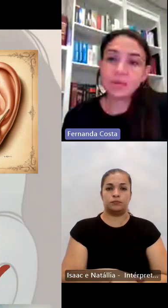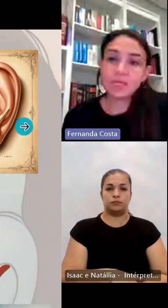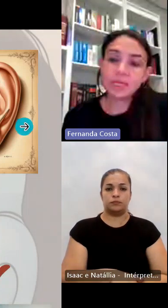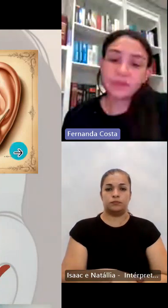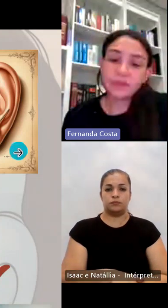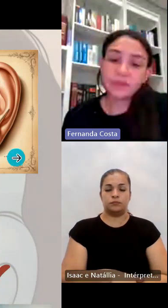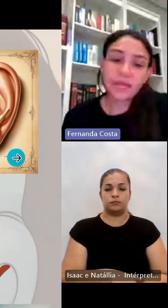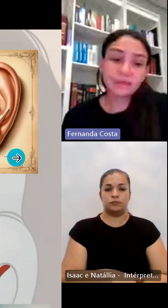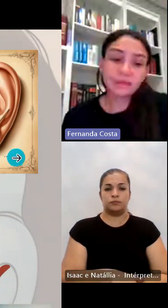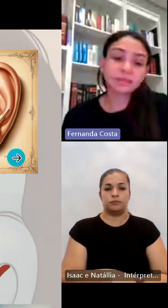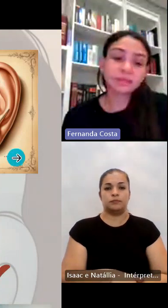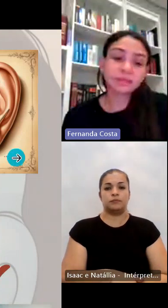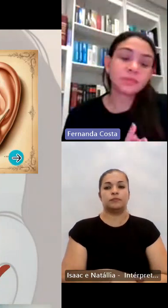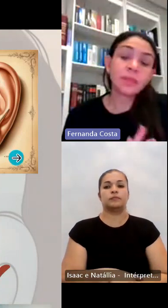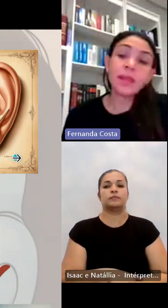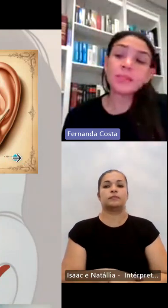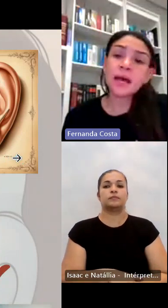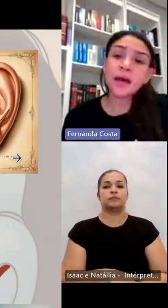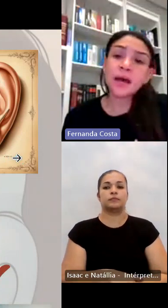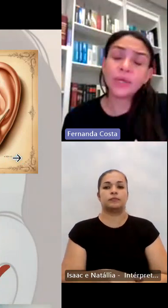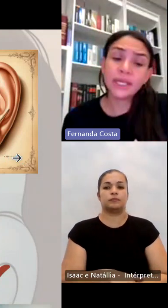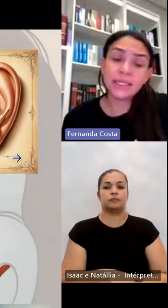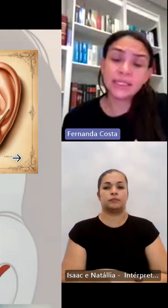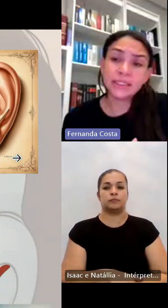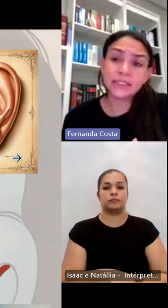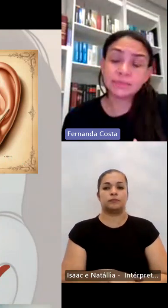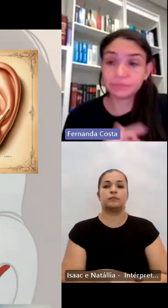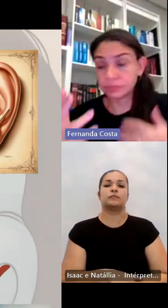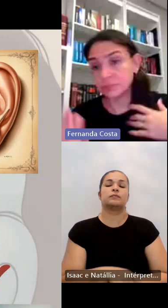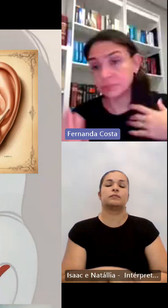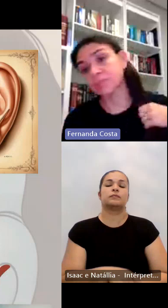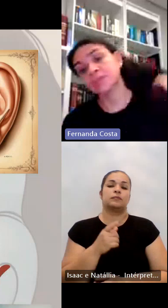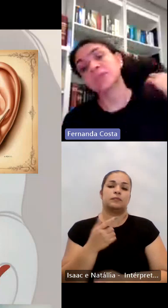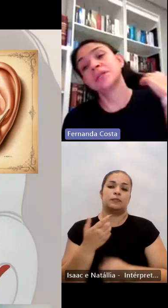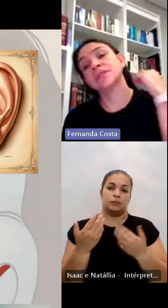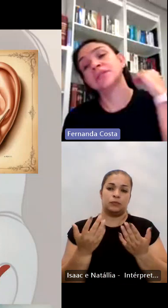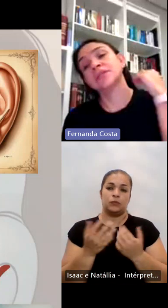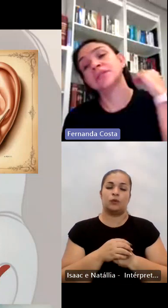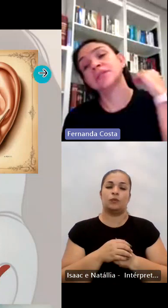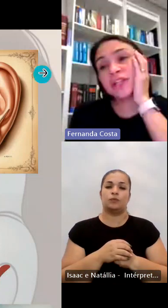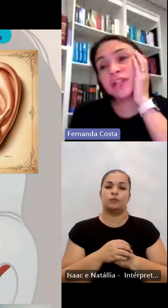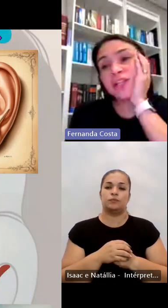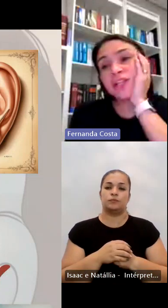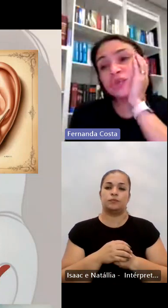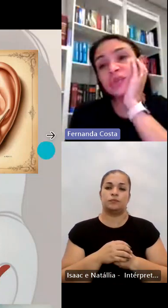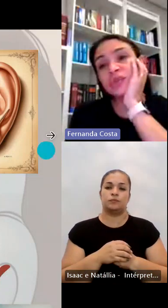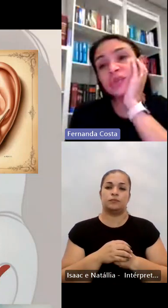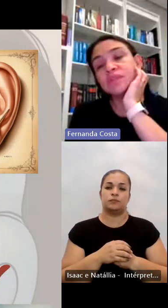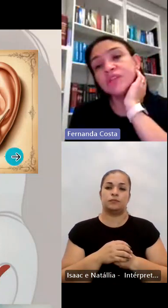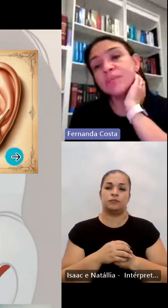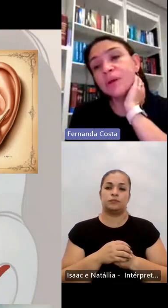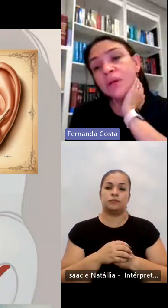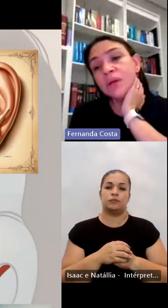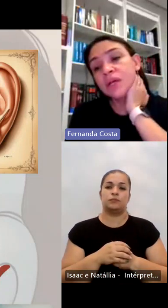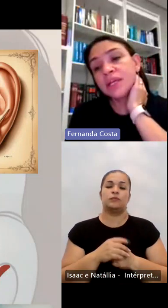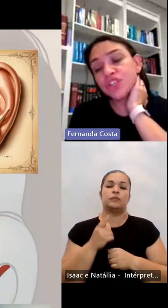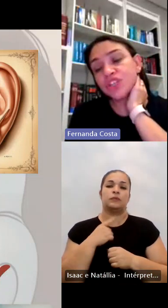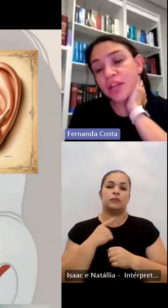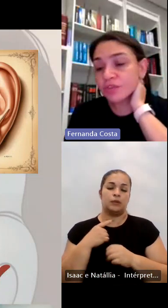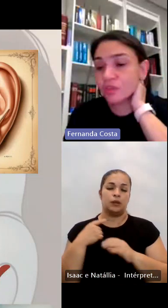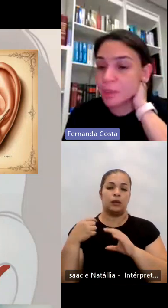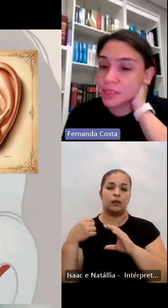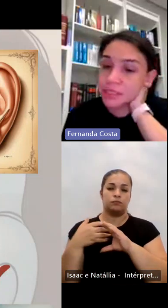Então, aqui dentro da orelha, da parte média, né, os ossículos vibram